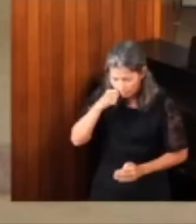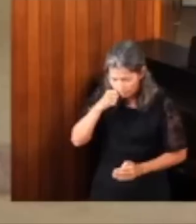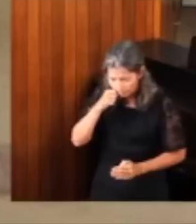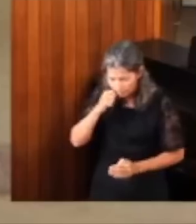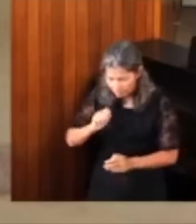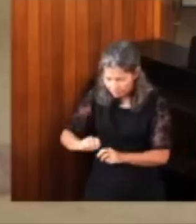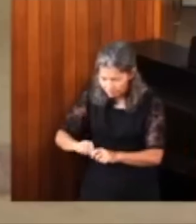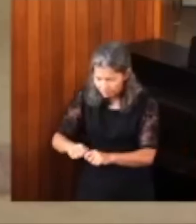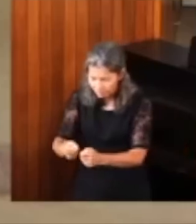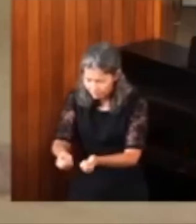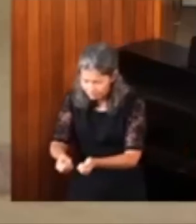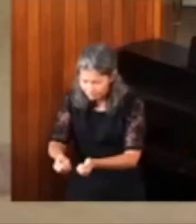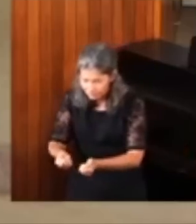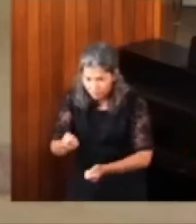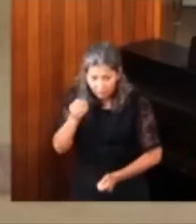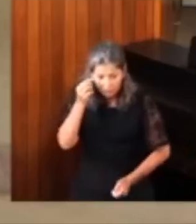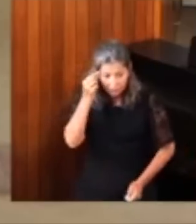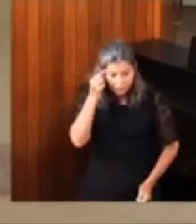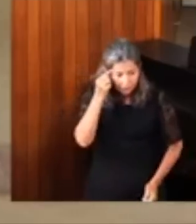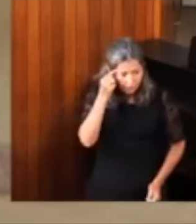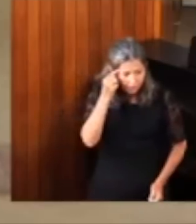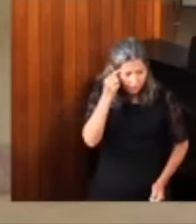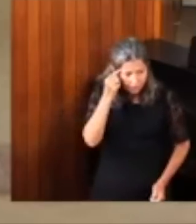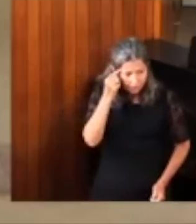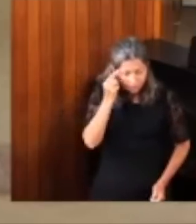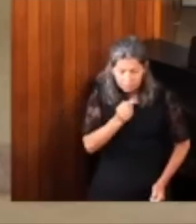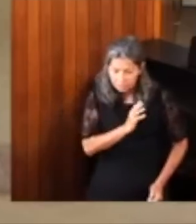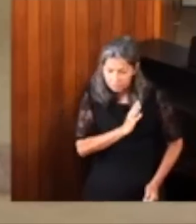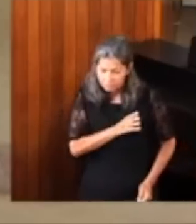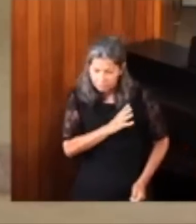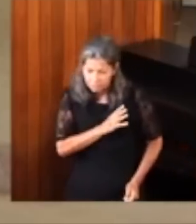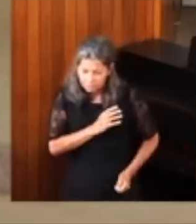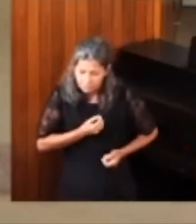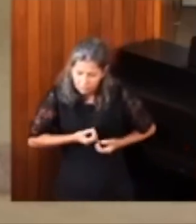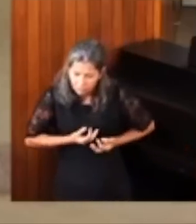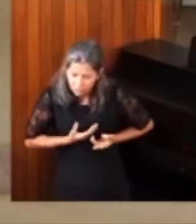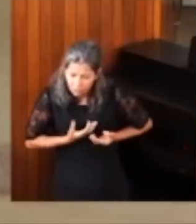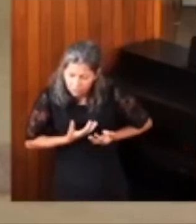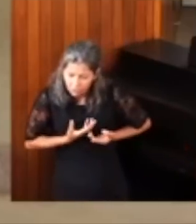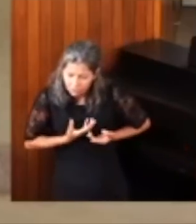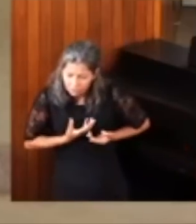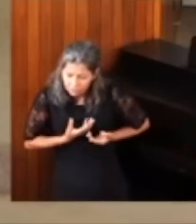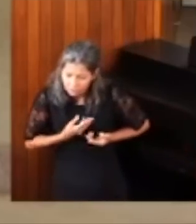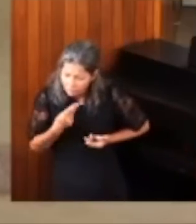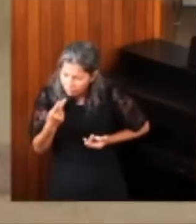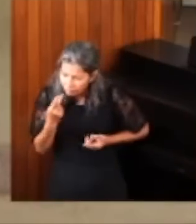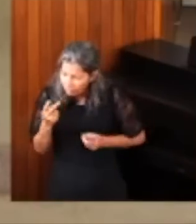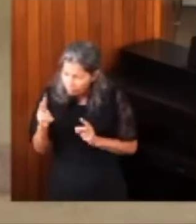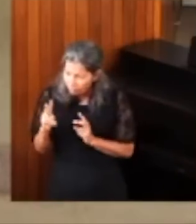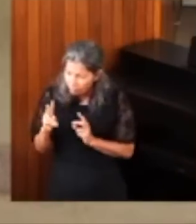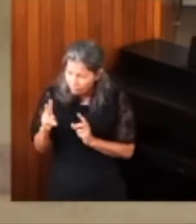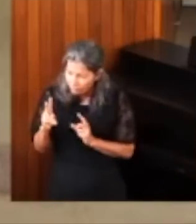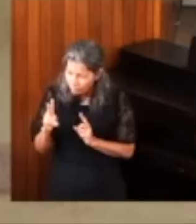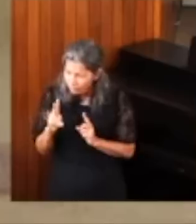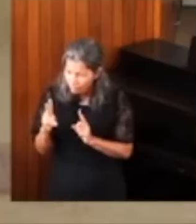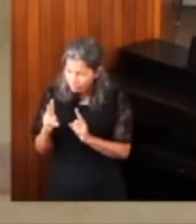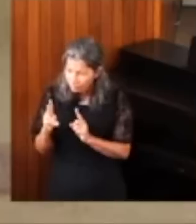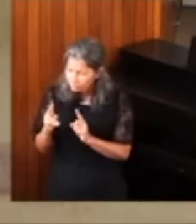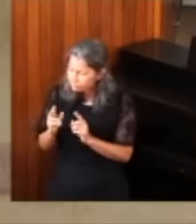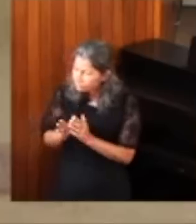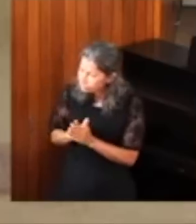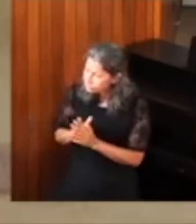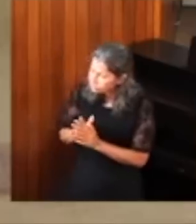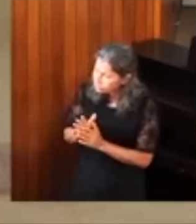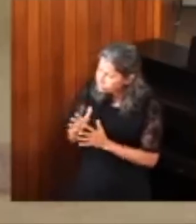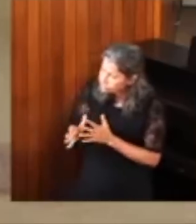mesma coisa aconteceu com os mileritas de 1844. Eles estudaram a Bíblia, mas não perceberam coisas que estavam ali